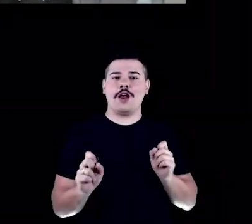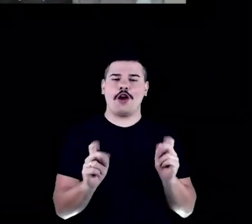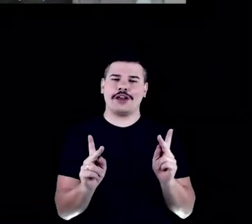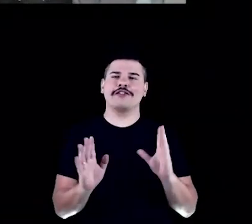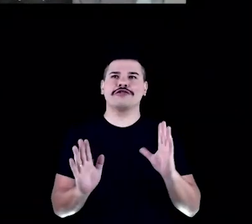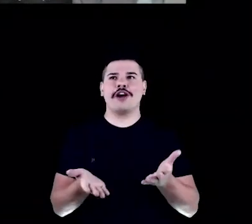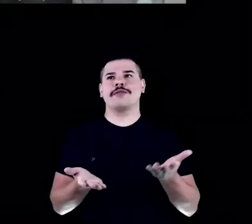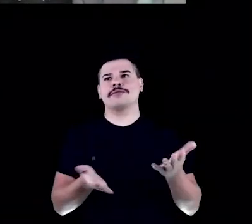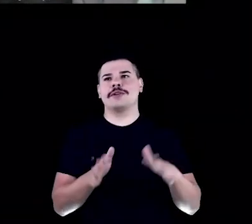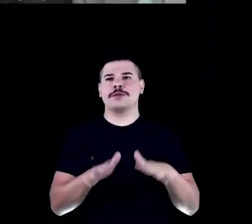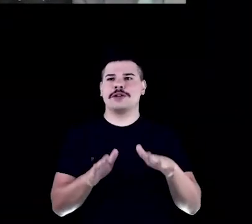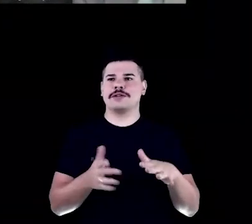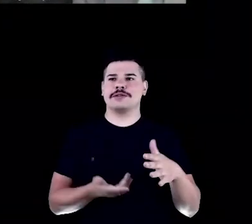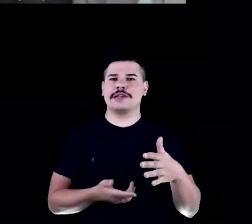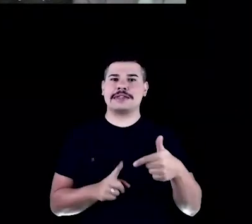que a gente já está vivendo há